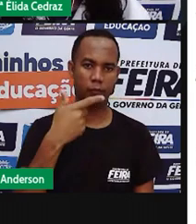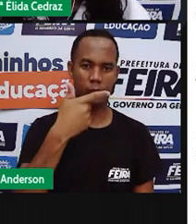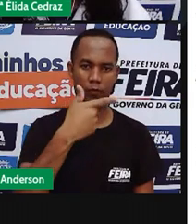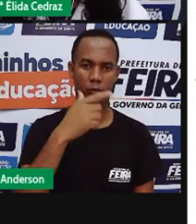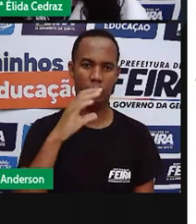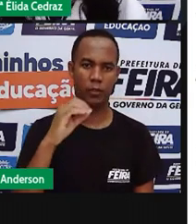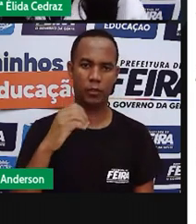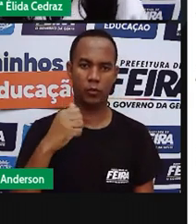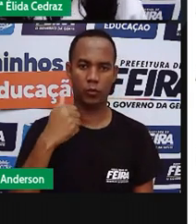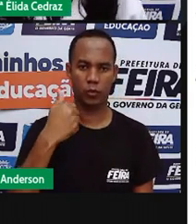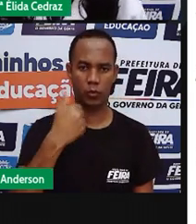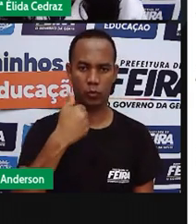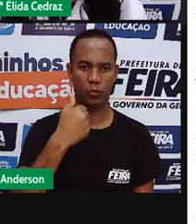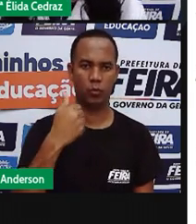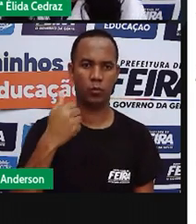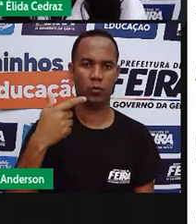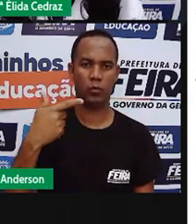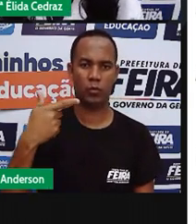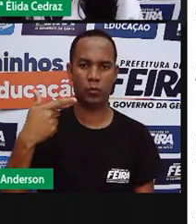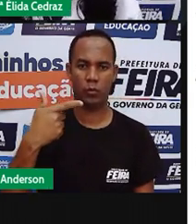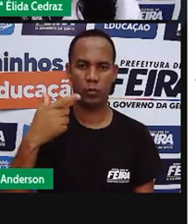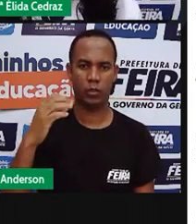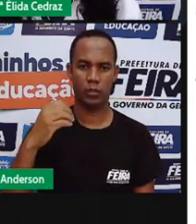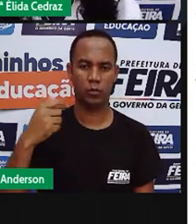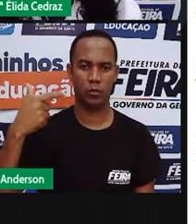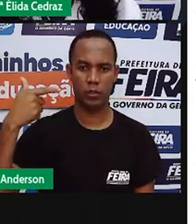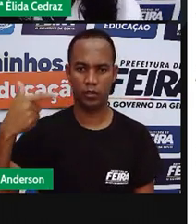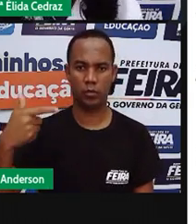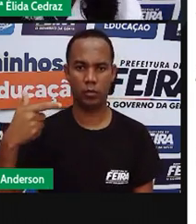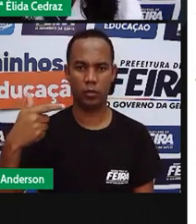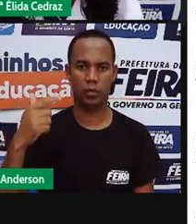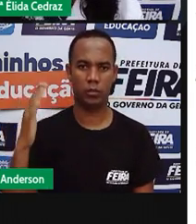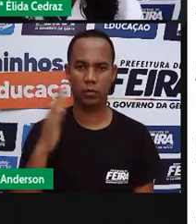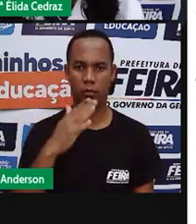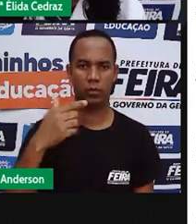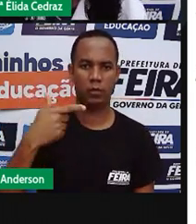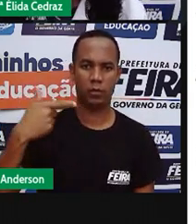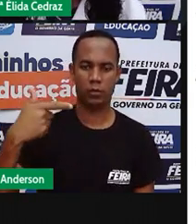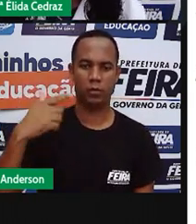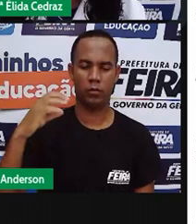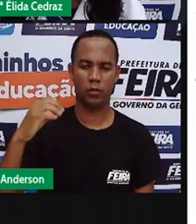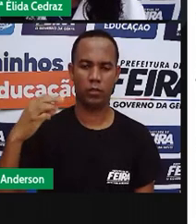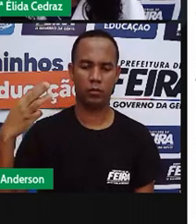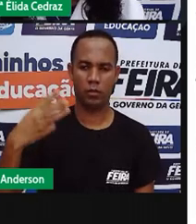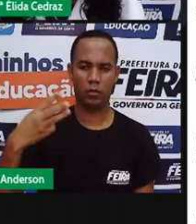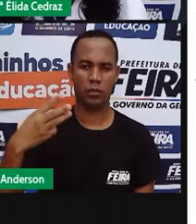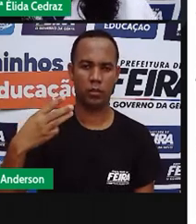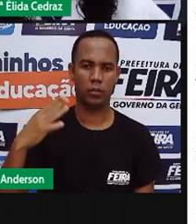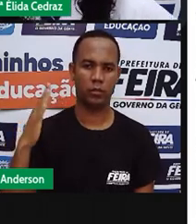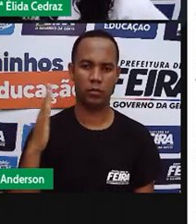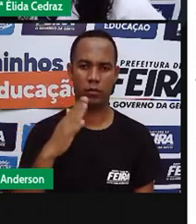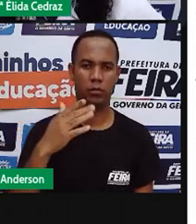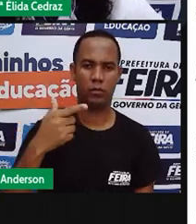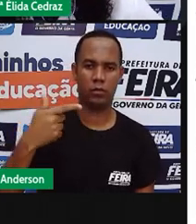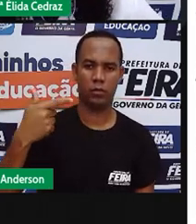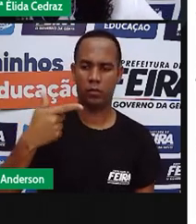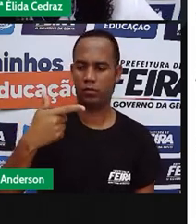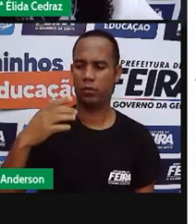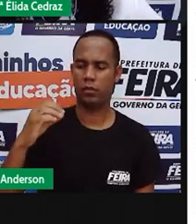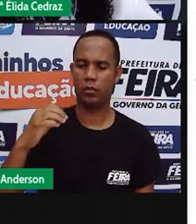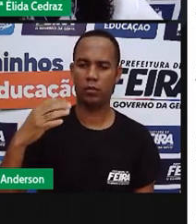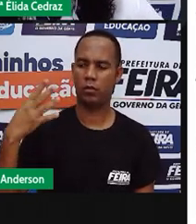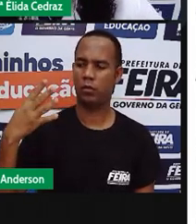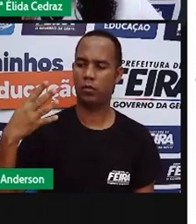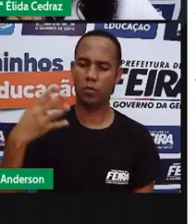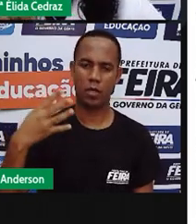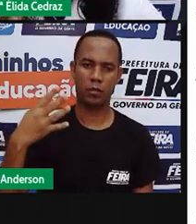200, 201, 202, 203, 204. 4. E o terceiro